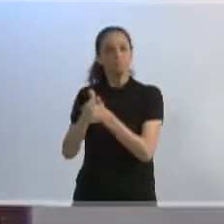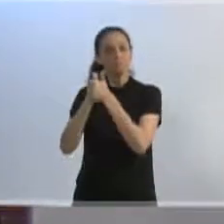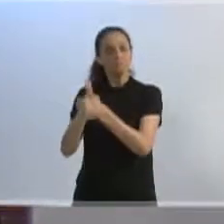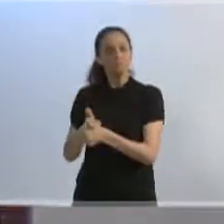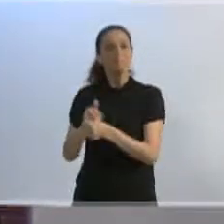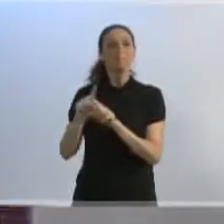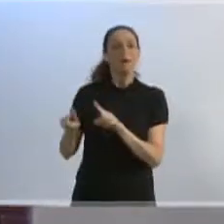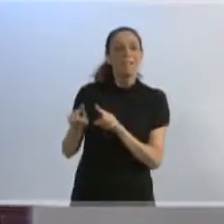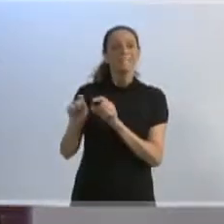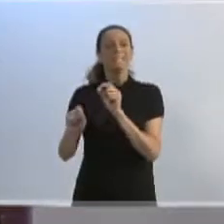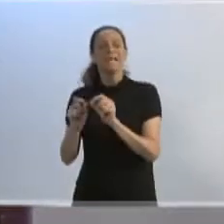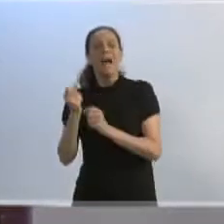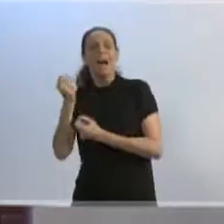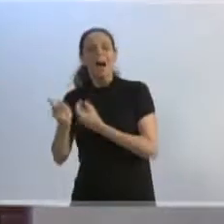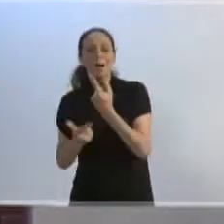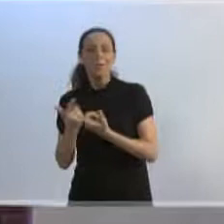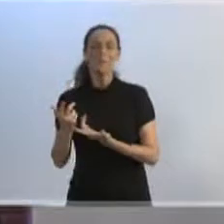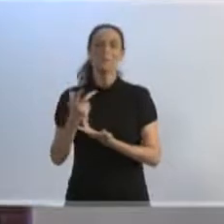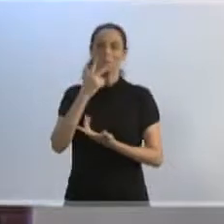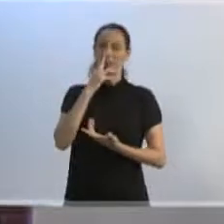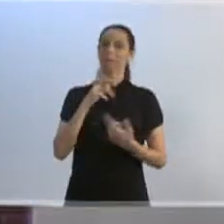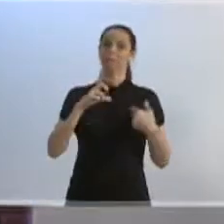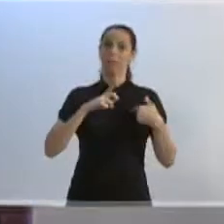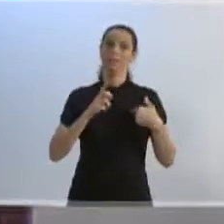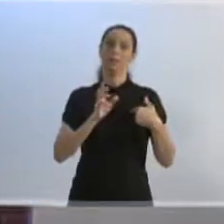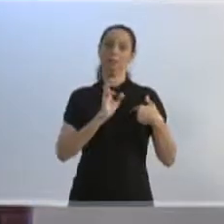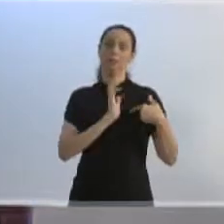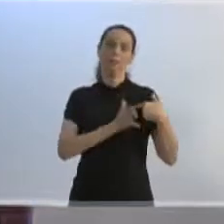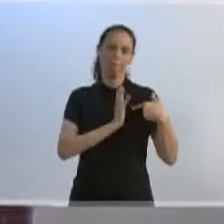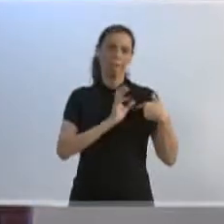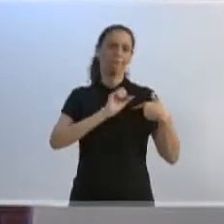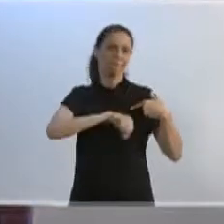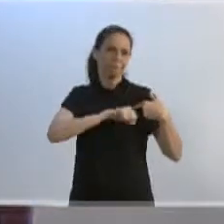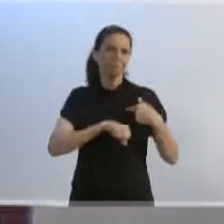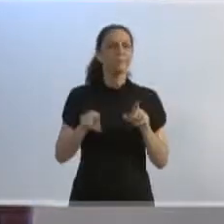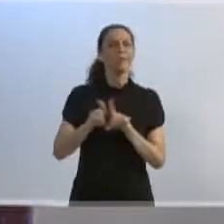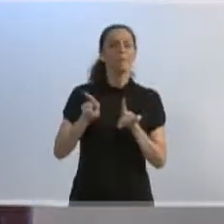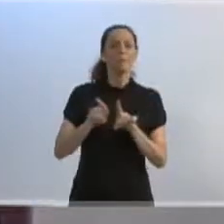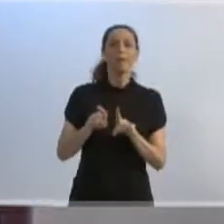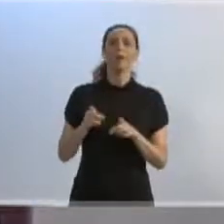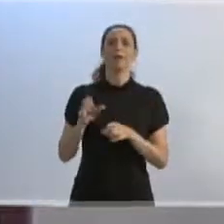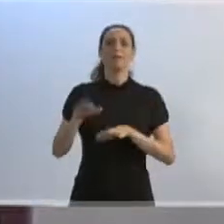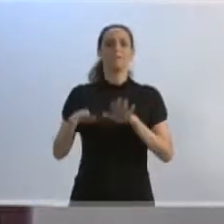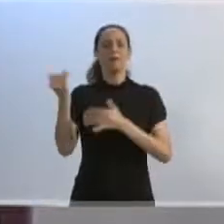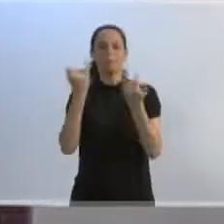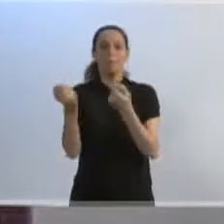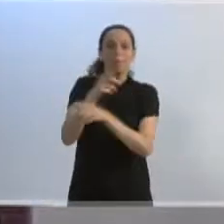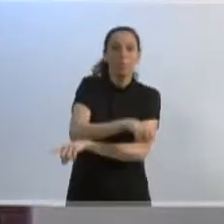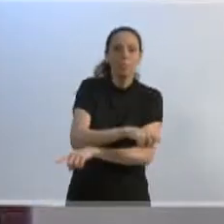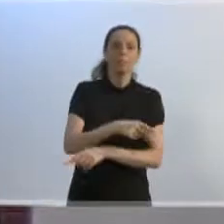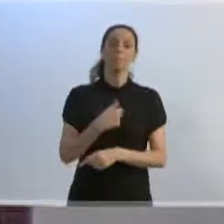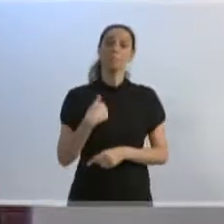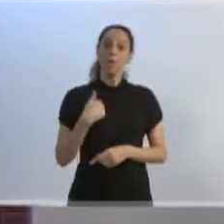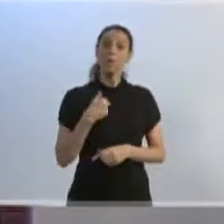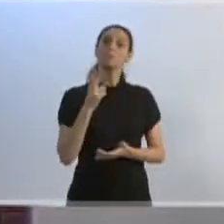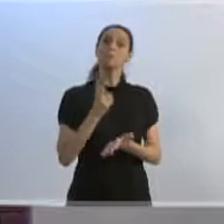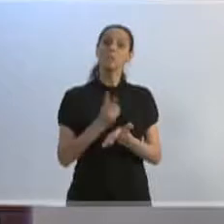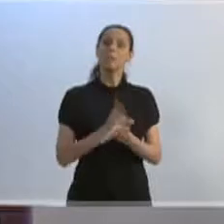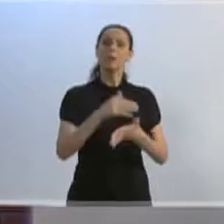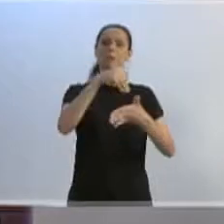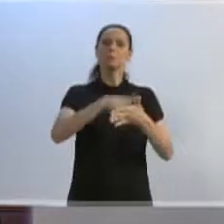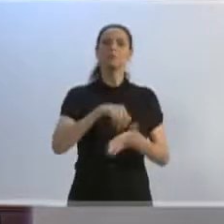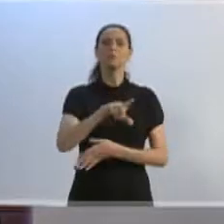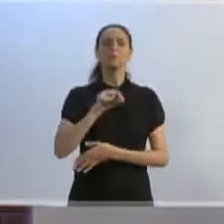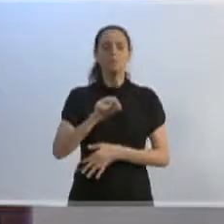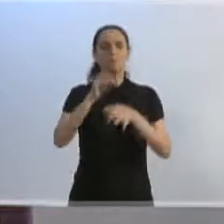ali está dividido. Muitos usam de mau caratismo e façam as desinformações. Por exemplo, eu aqui sou muito convicto em tudo que eu voto, e